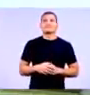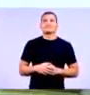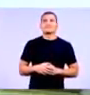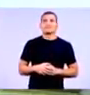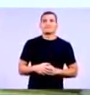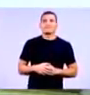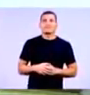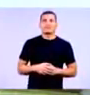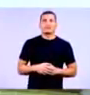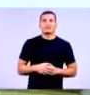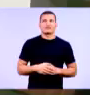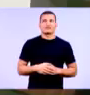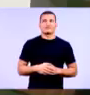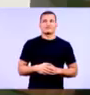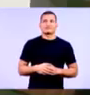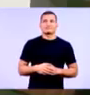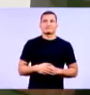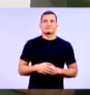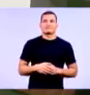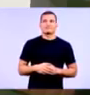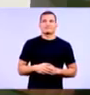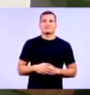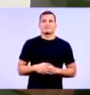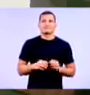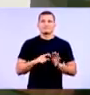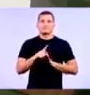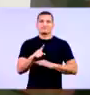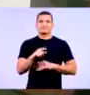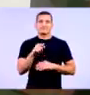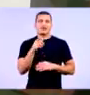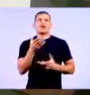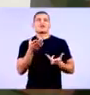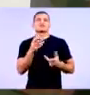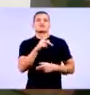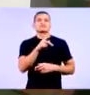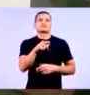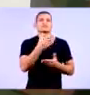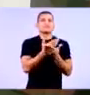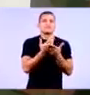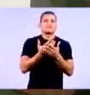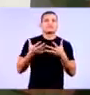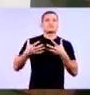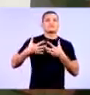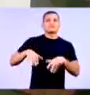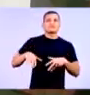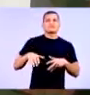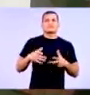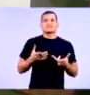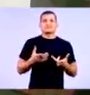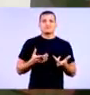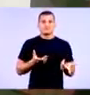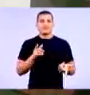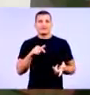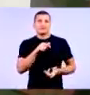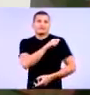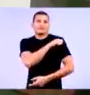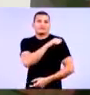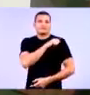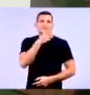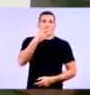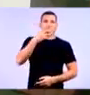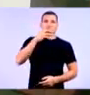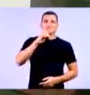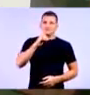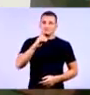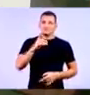Aliás, agora vai ter que ser assim. E aí, professora? Você está estudando no IFRO? Isso, estou estudando no IFRO. Porque você sabe, eu sou um aluno 3D. Não